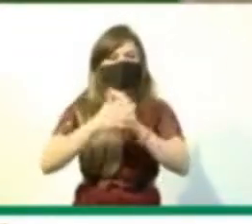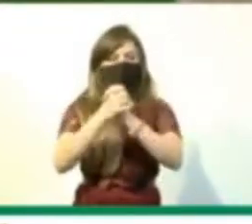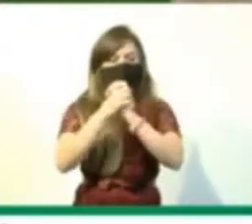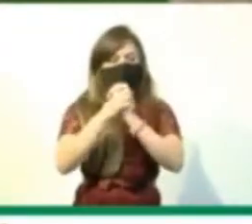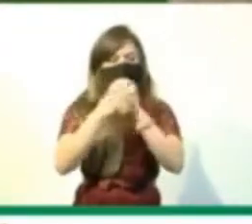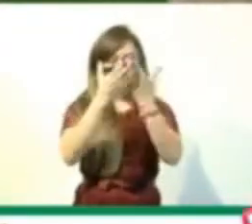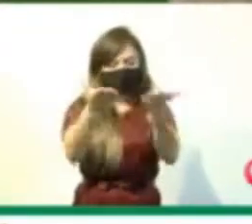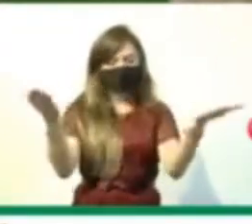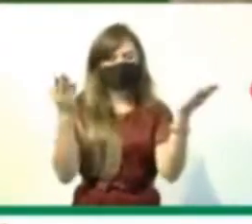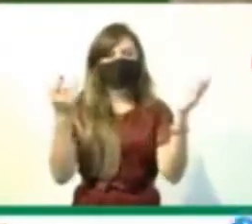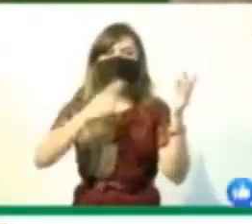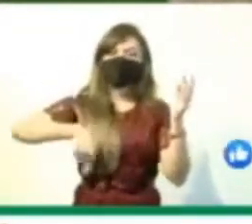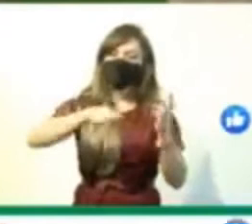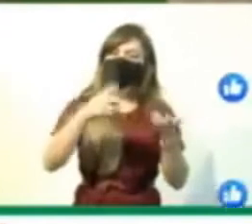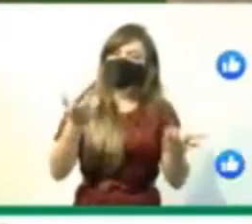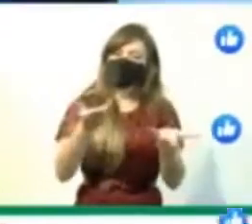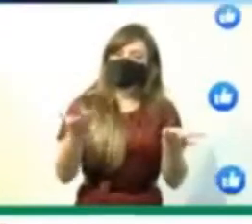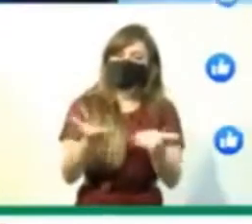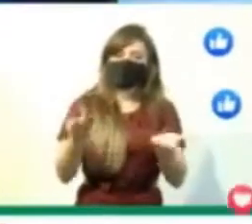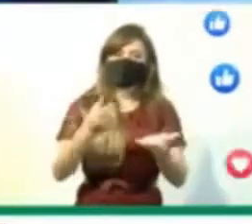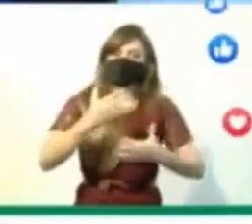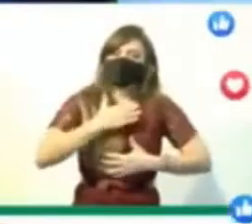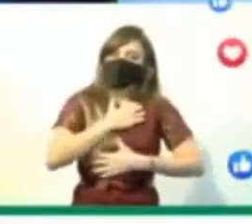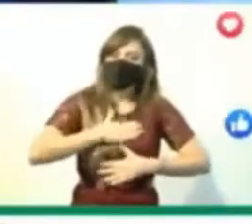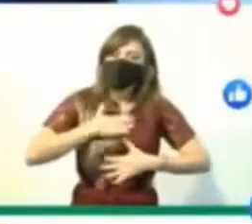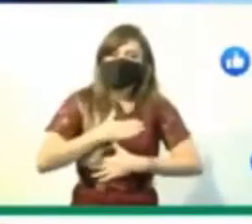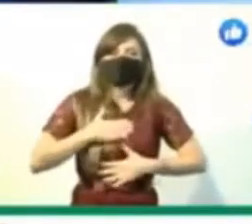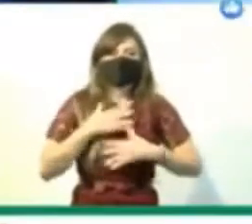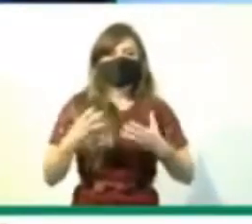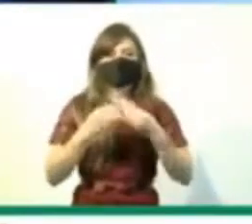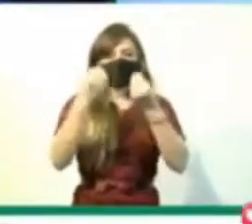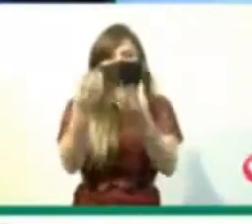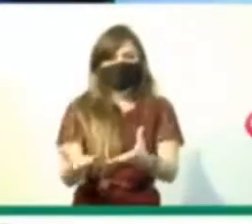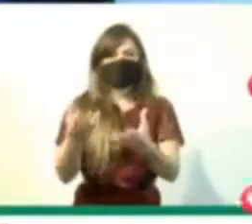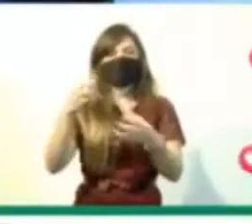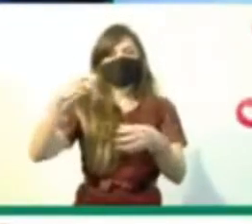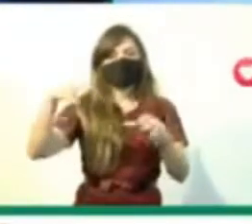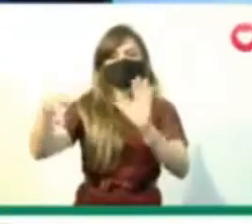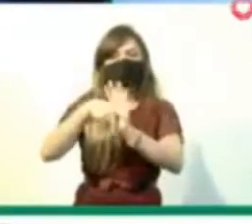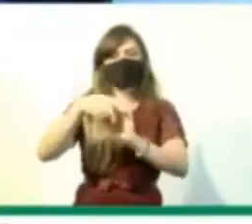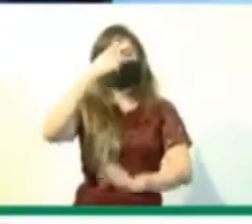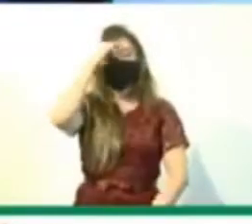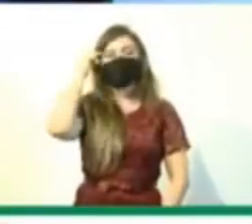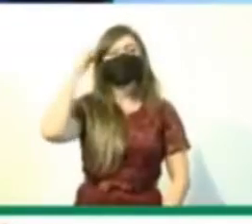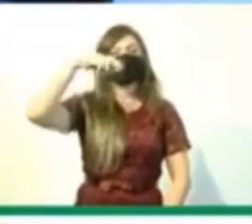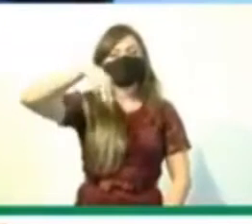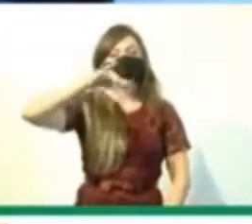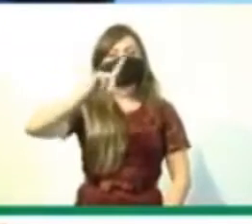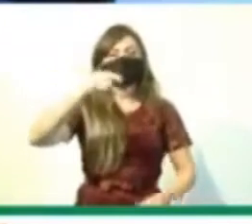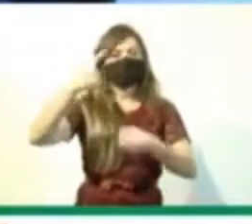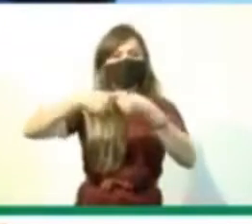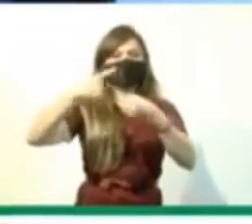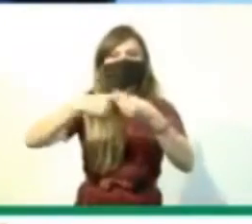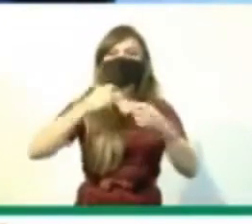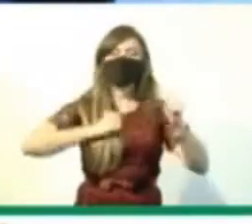É com muito prazer que a gente entrega esse grande equipamento aqui para a população milagrense. Como você mesmo falou, o povo aqui não aguenta